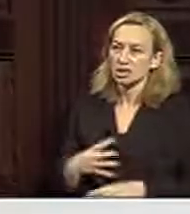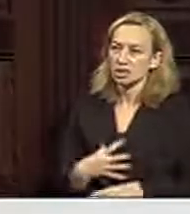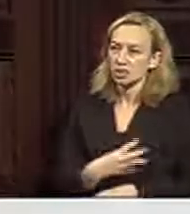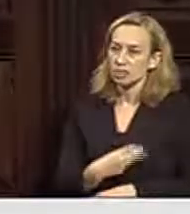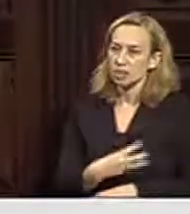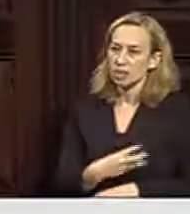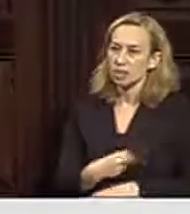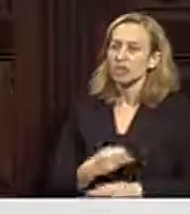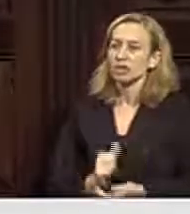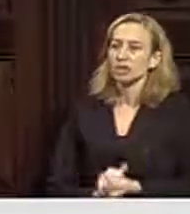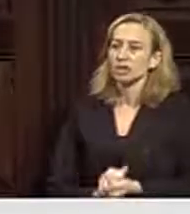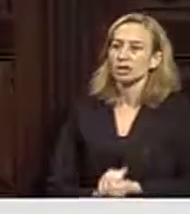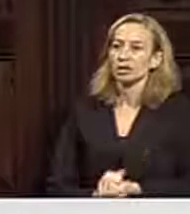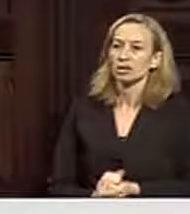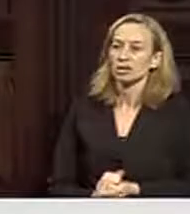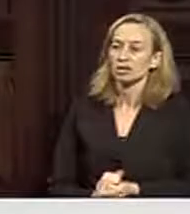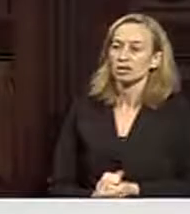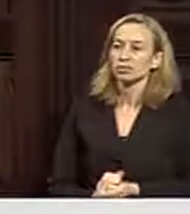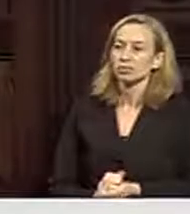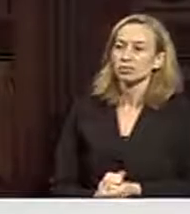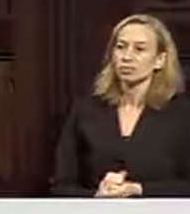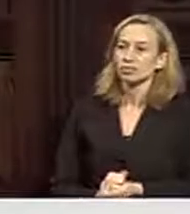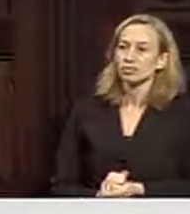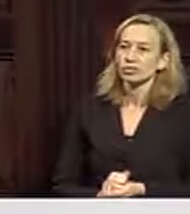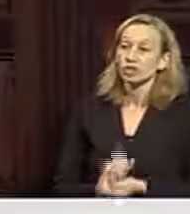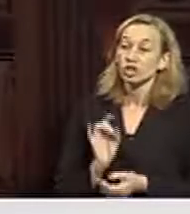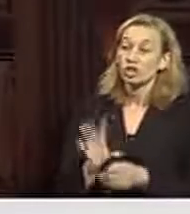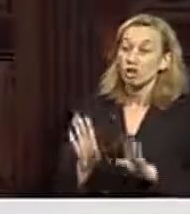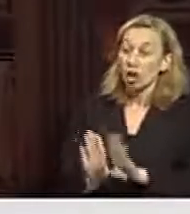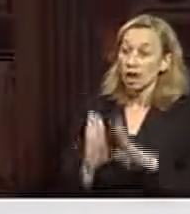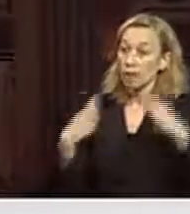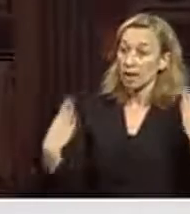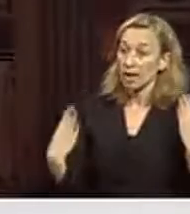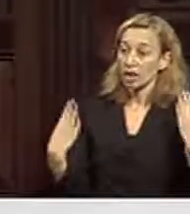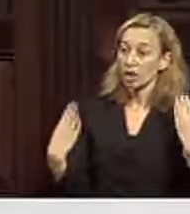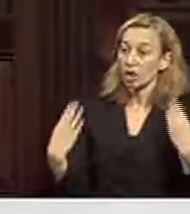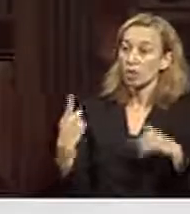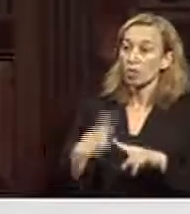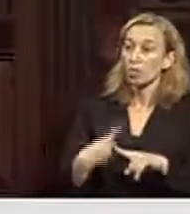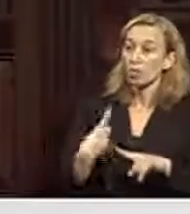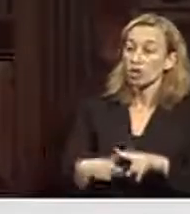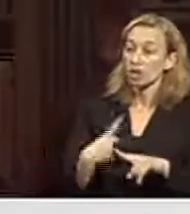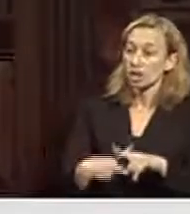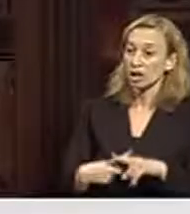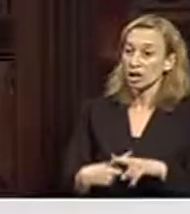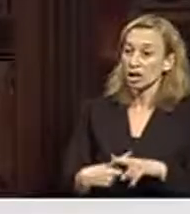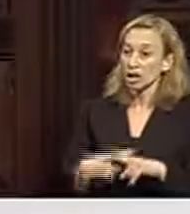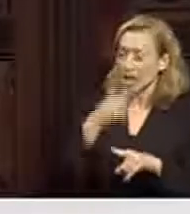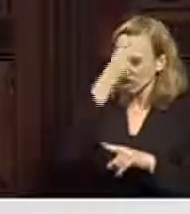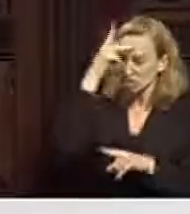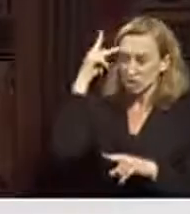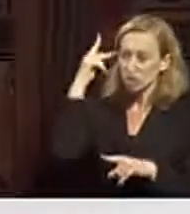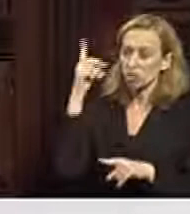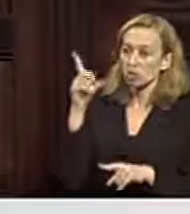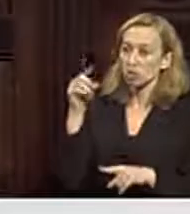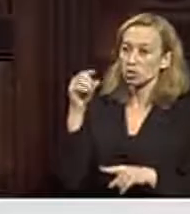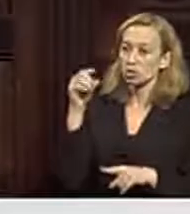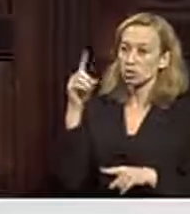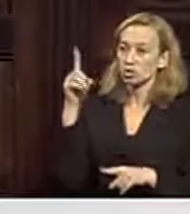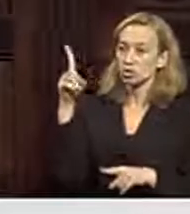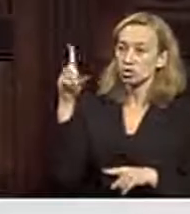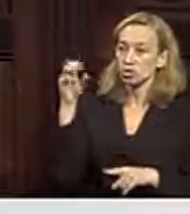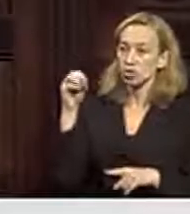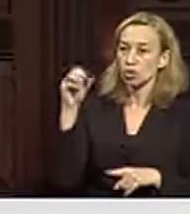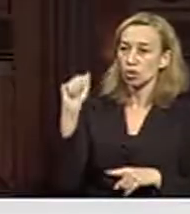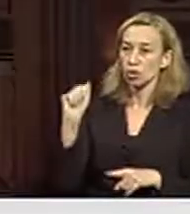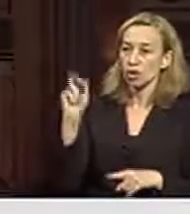ele só mantém as suas portas abertas com pequenas doações. São bingos, são quermesses,